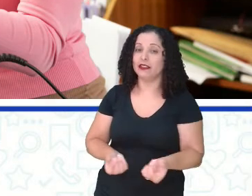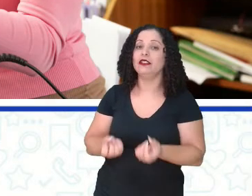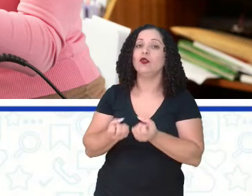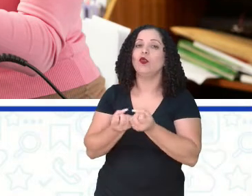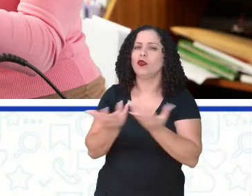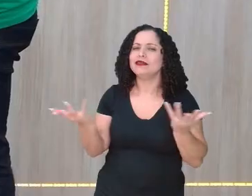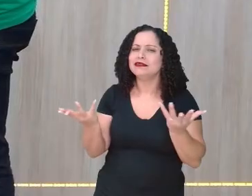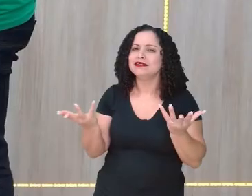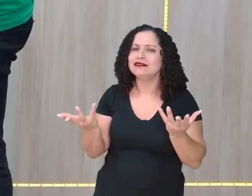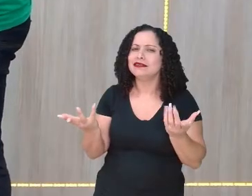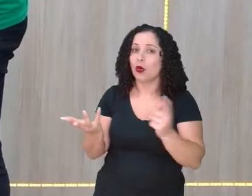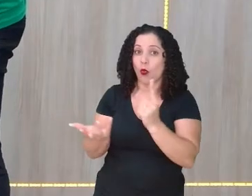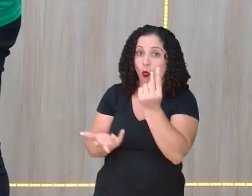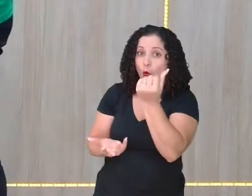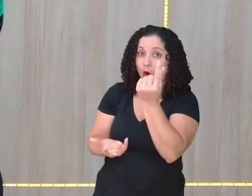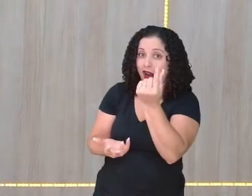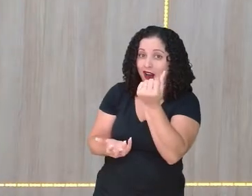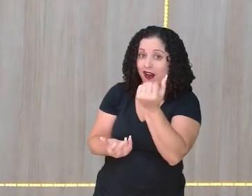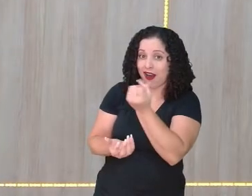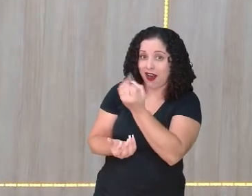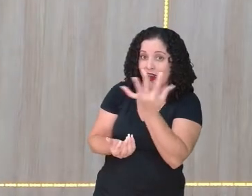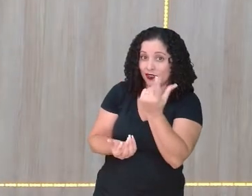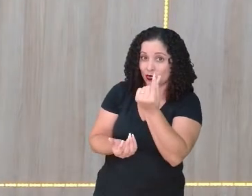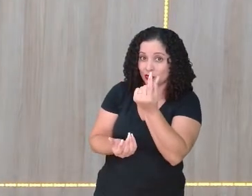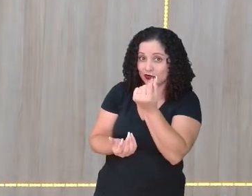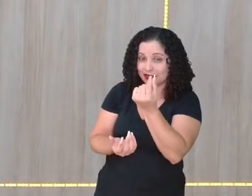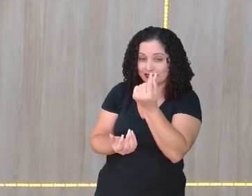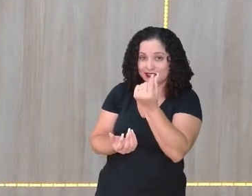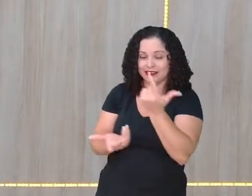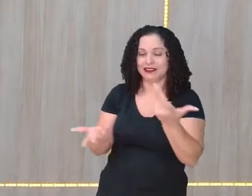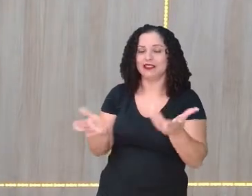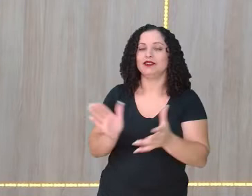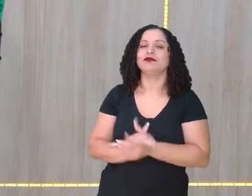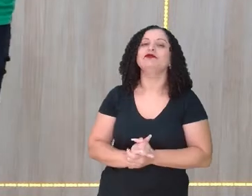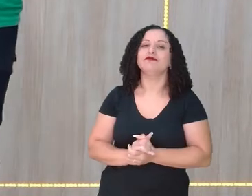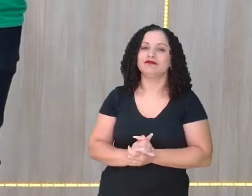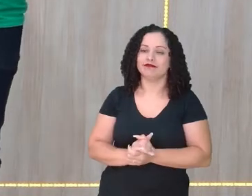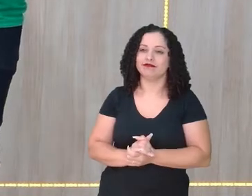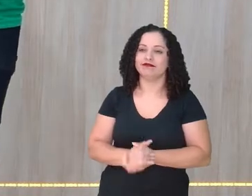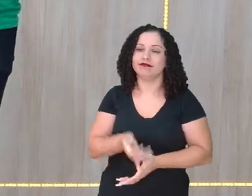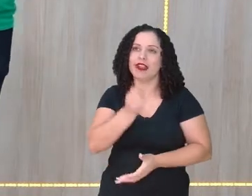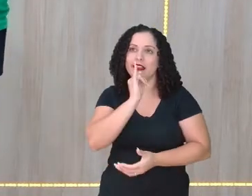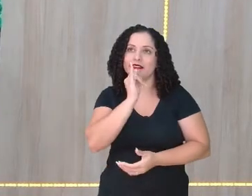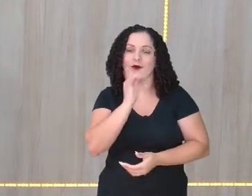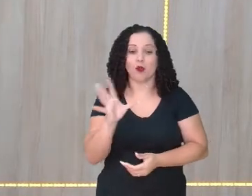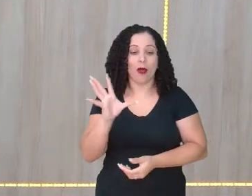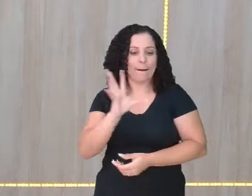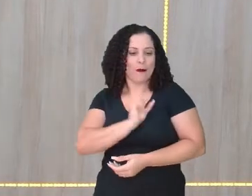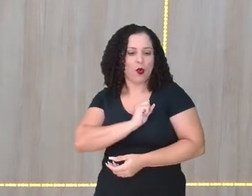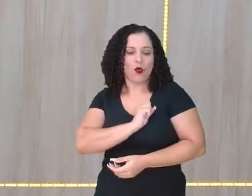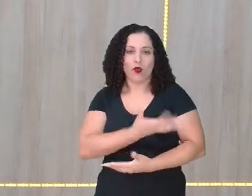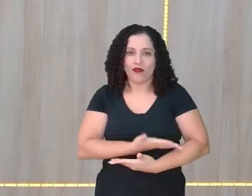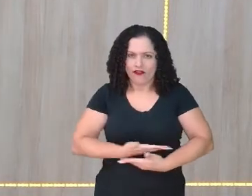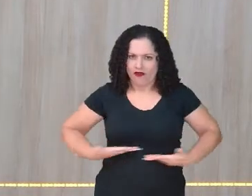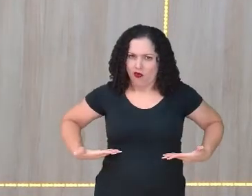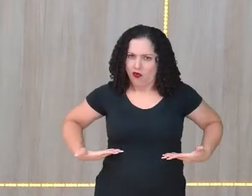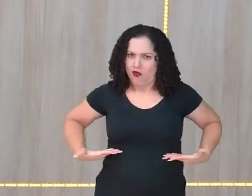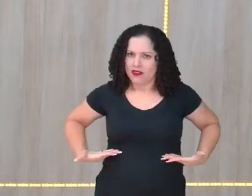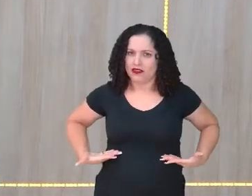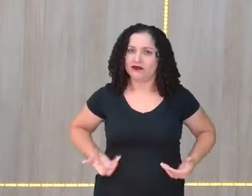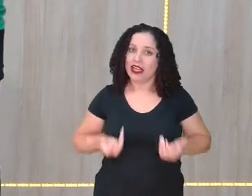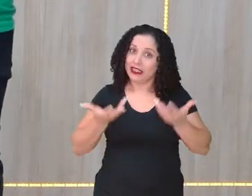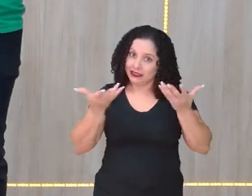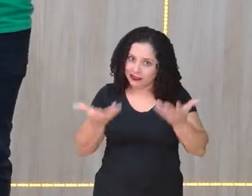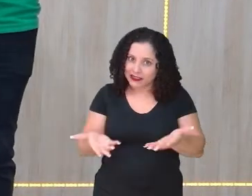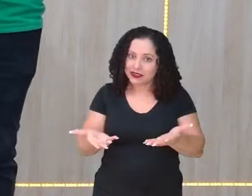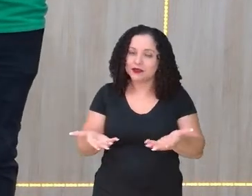quantidade para quanto, para substantivos incontáveis, o amor, por exemplo, a fome, todos esses